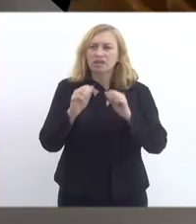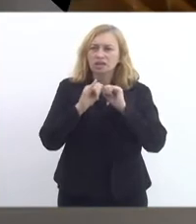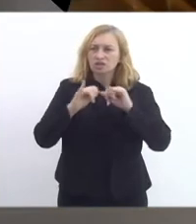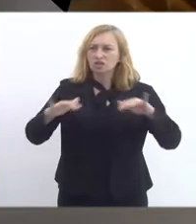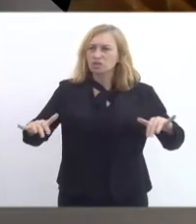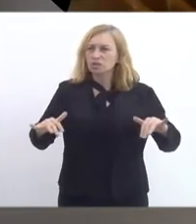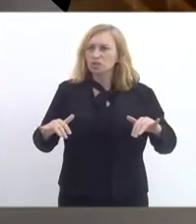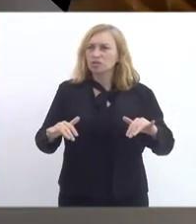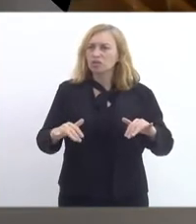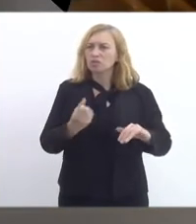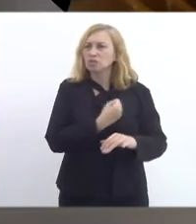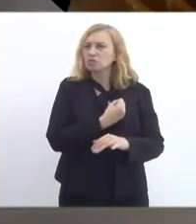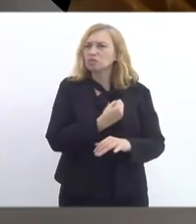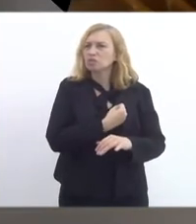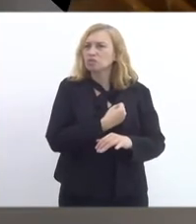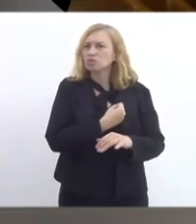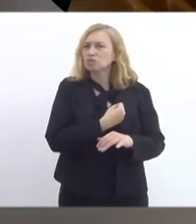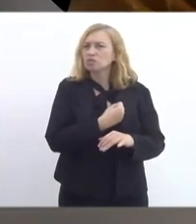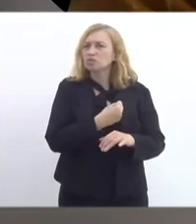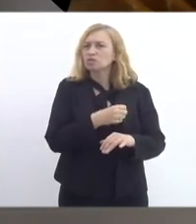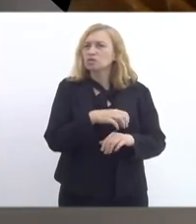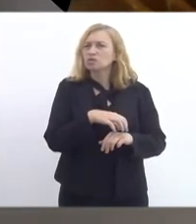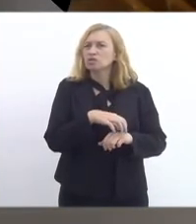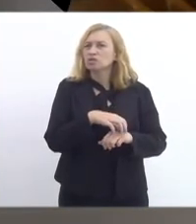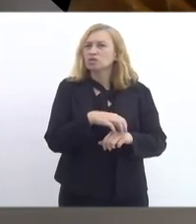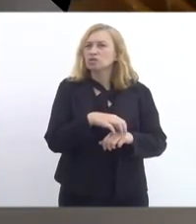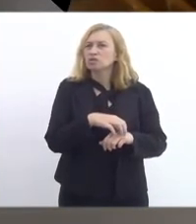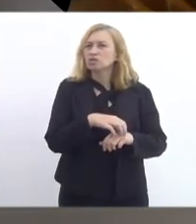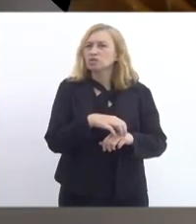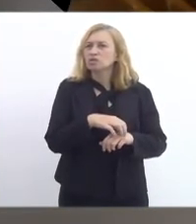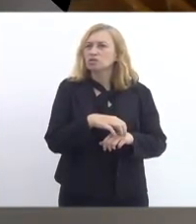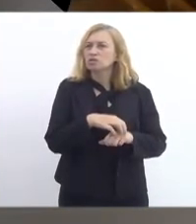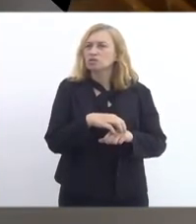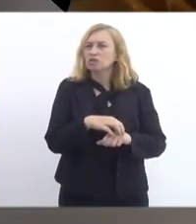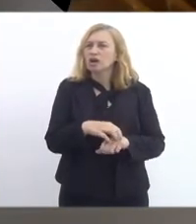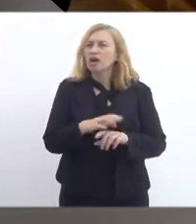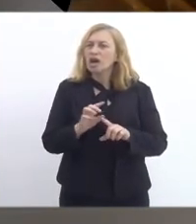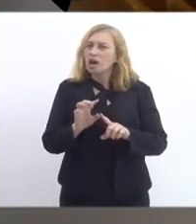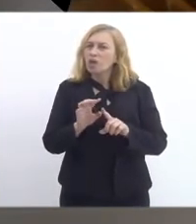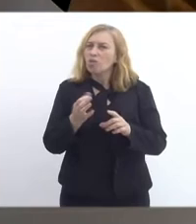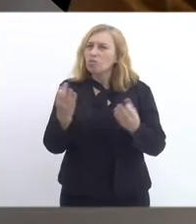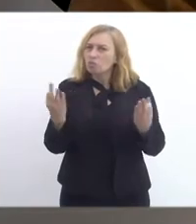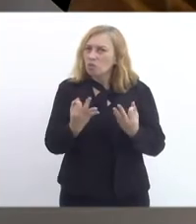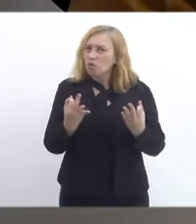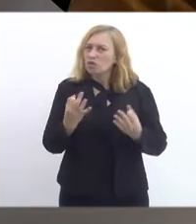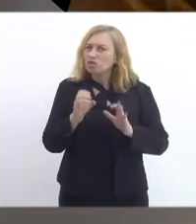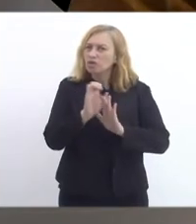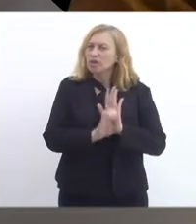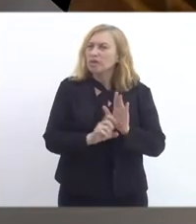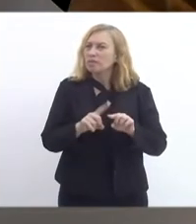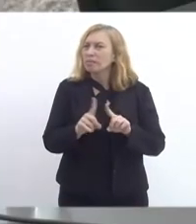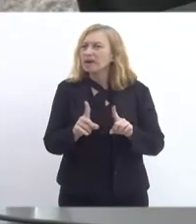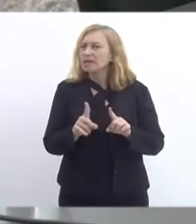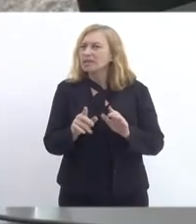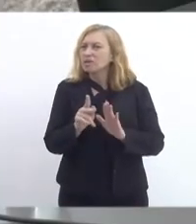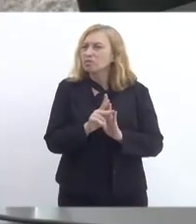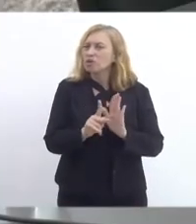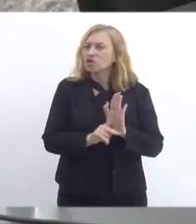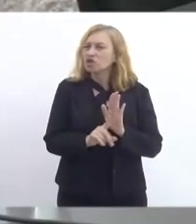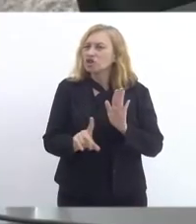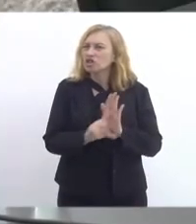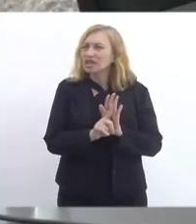veículos... Eu acho até a emenda ótima. Eu acho a emenda ótima. Só se como um projeto de lei é de